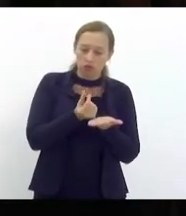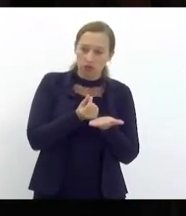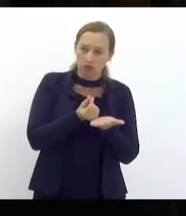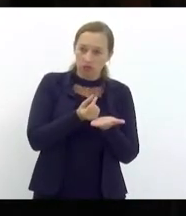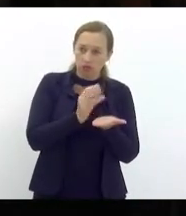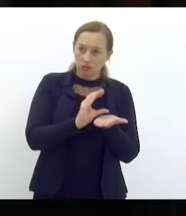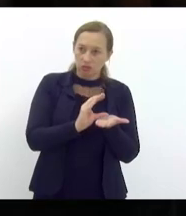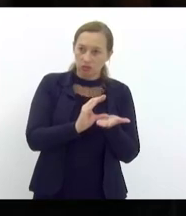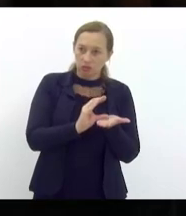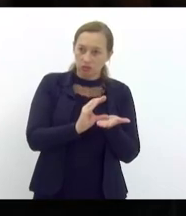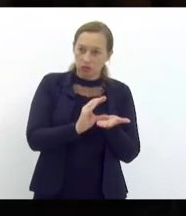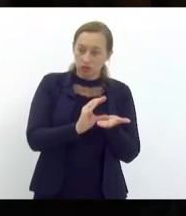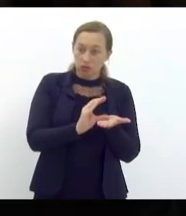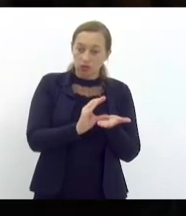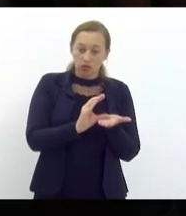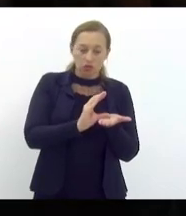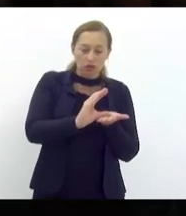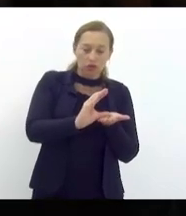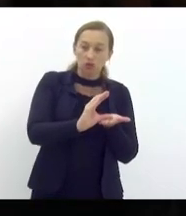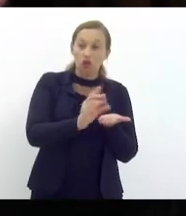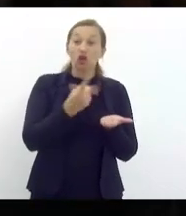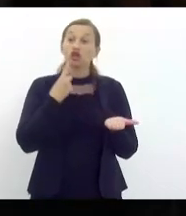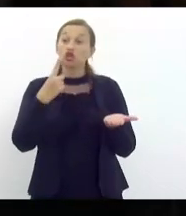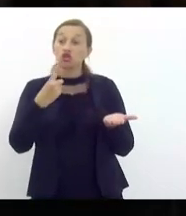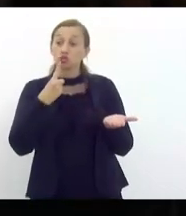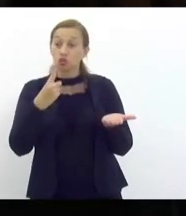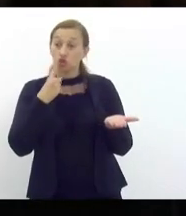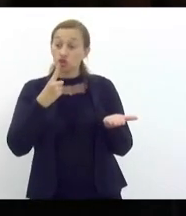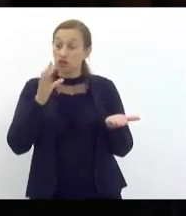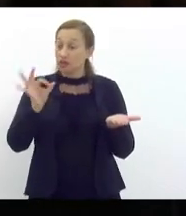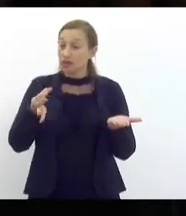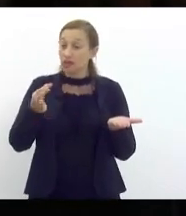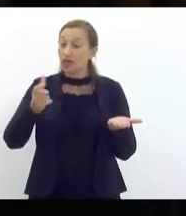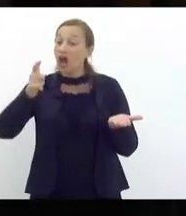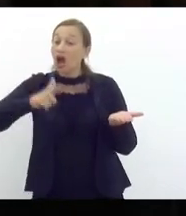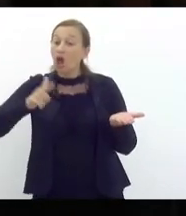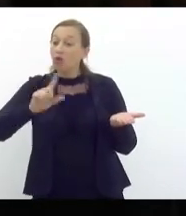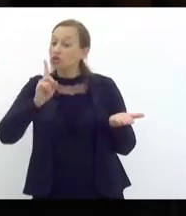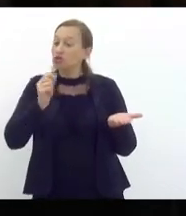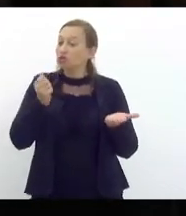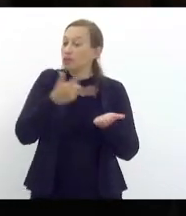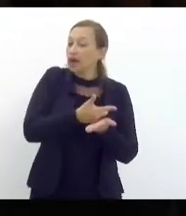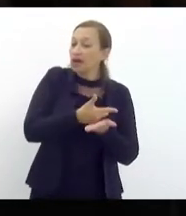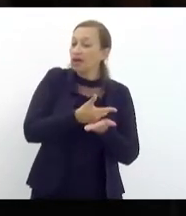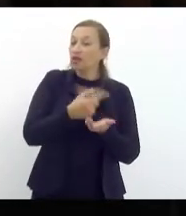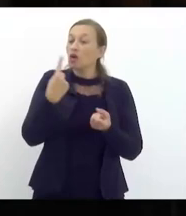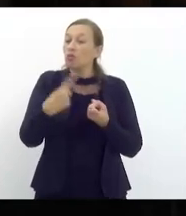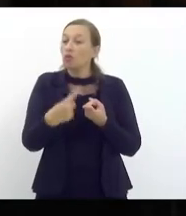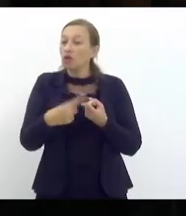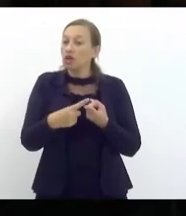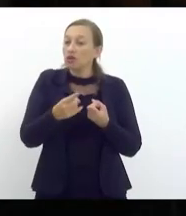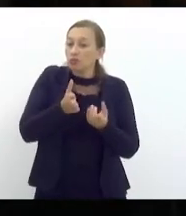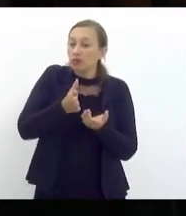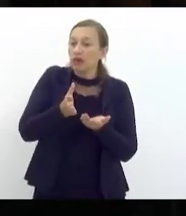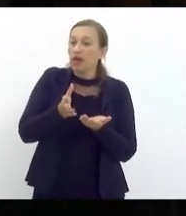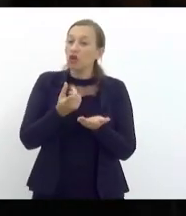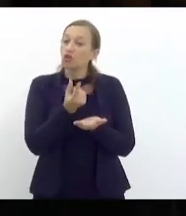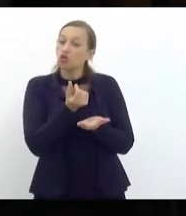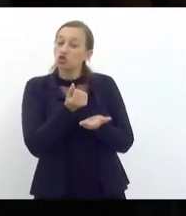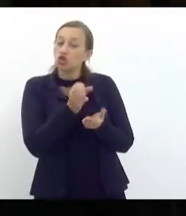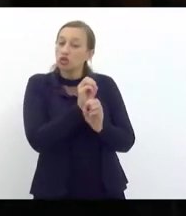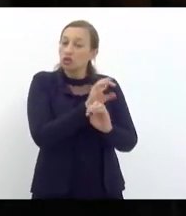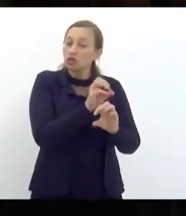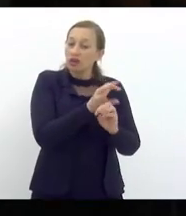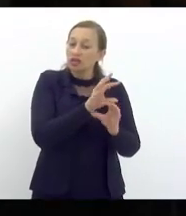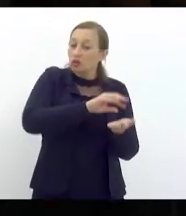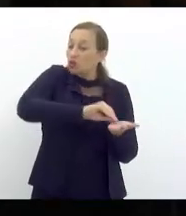do armário discutir de forma honesta Onde está fazendo renúncia fiscal Por que que pega o Jorge de educação e bota em outro lugar do petróleo